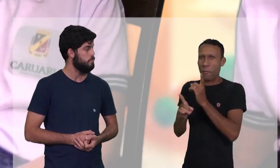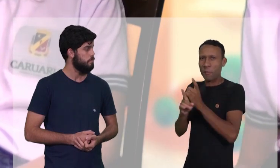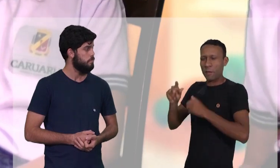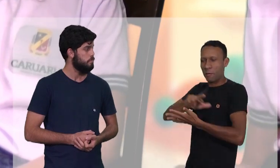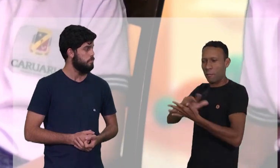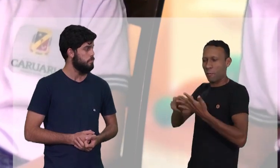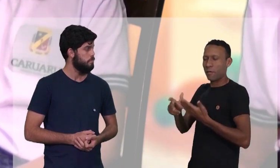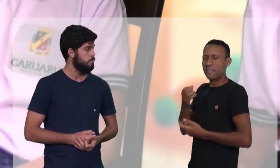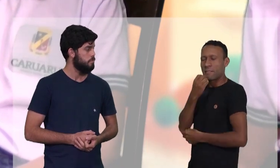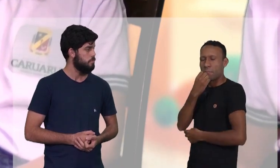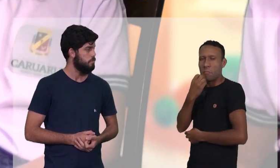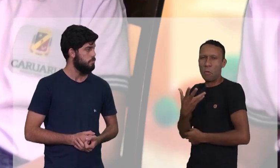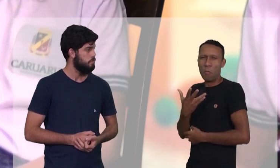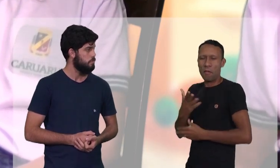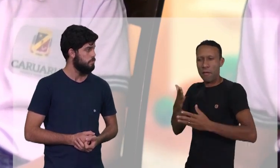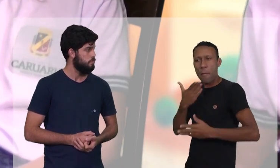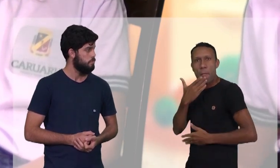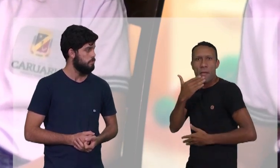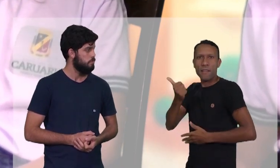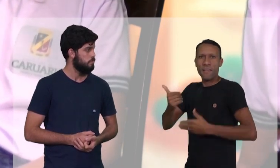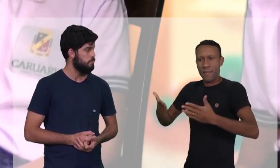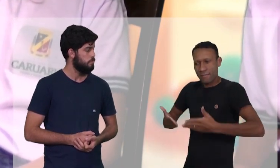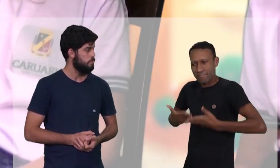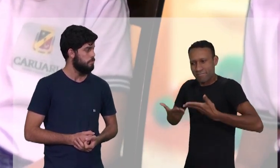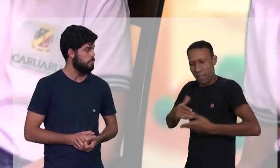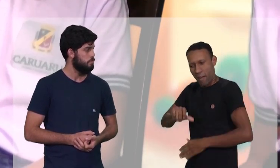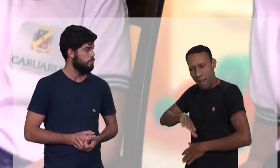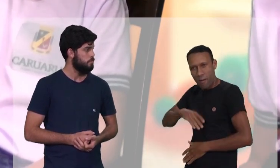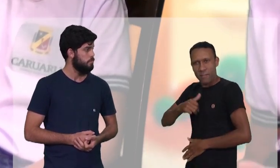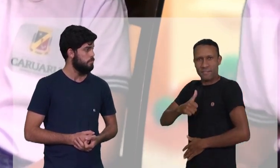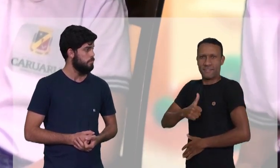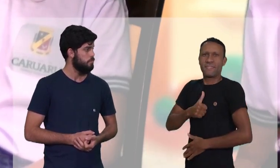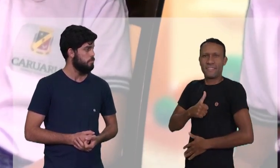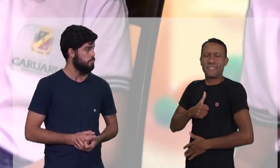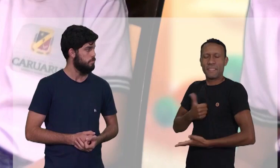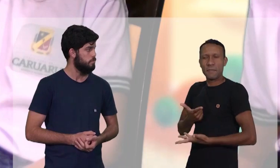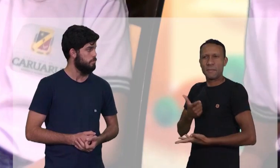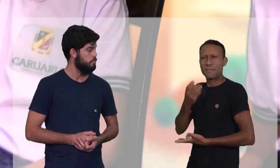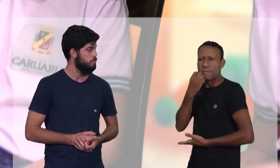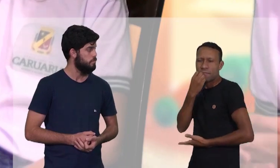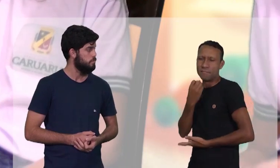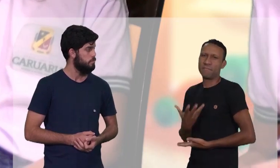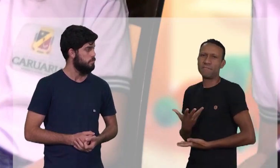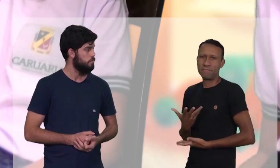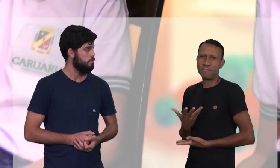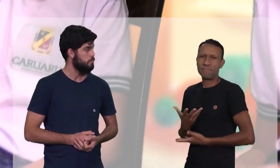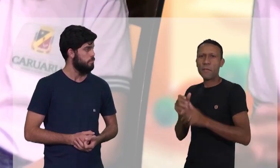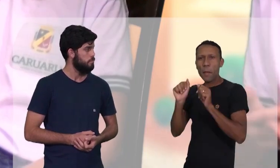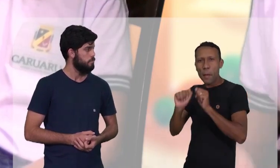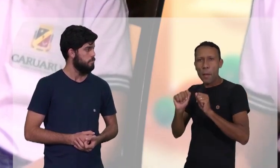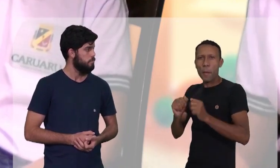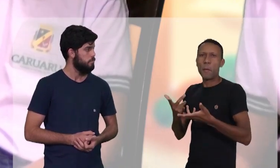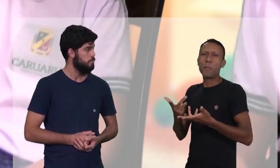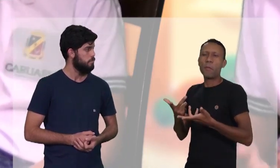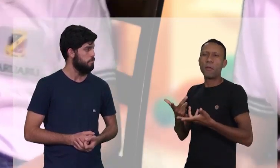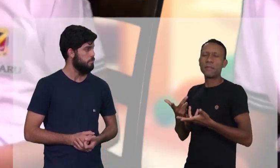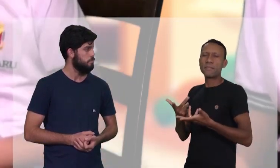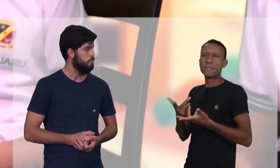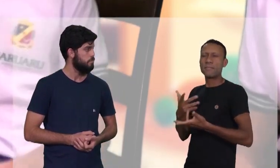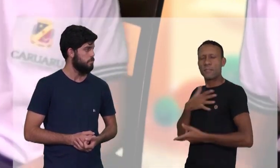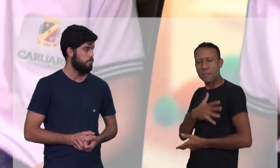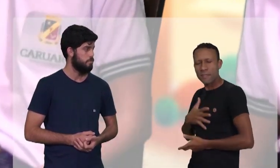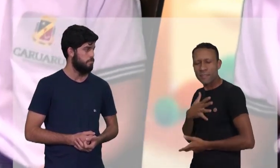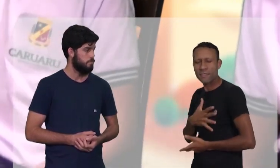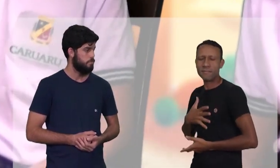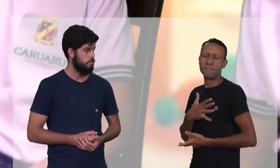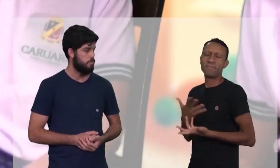ou não. Vai melhorar sua autoestima. Vai ver que você pode ser bom em alguma coisa, você pode ser bom em algo que você realmente